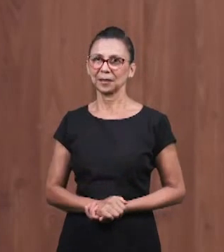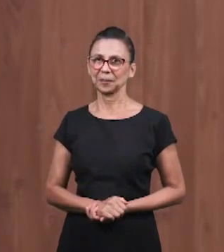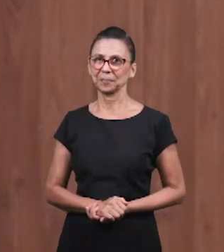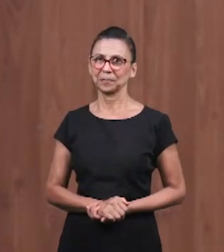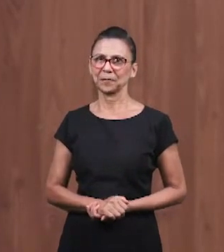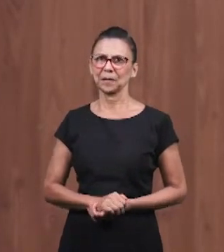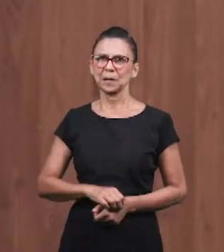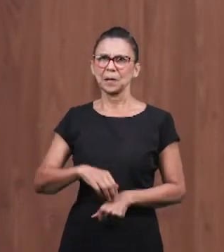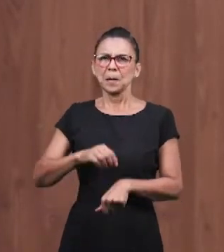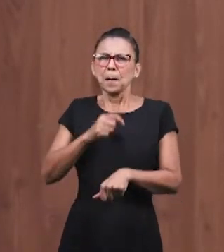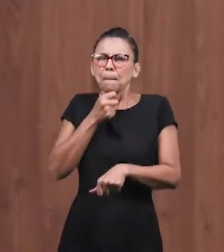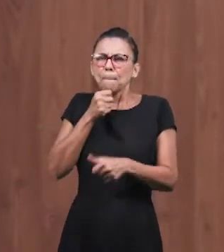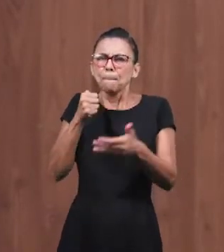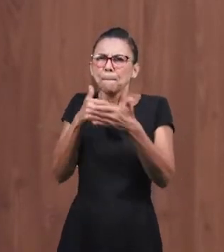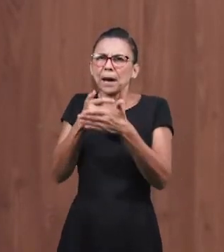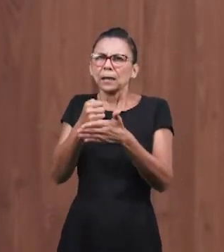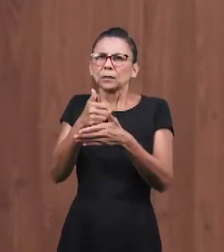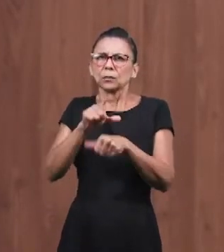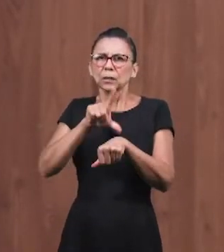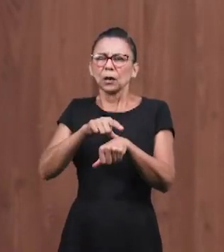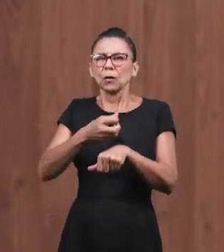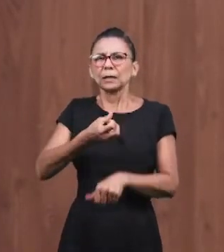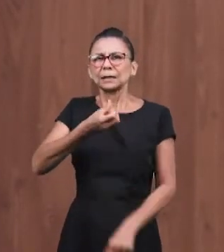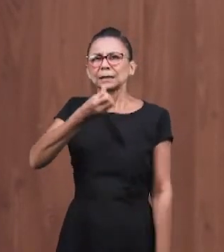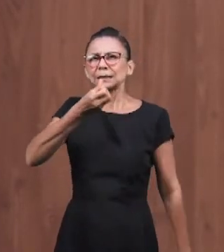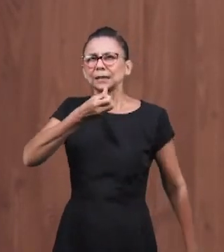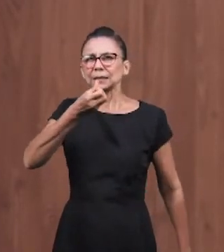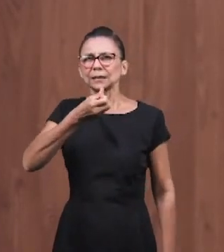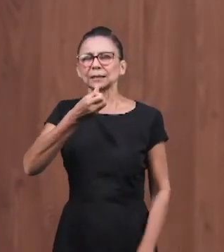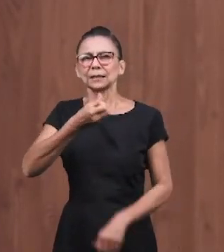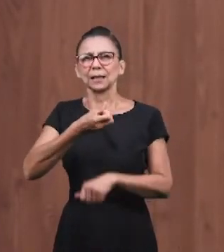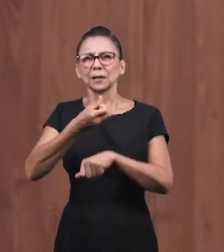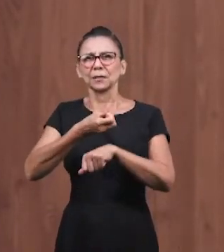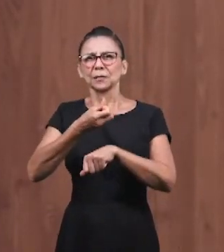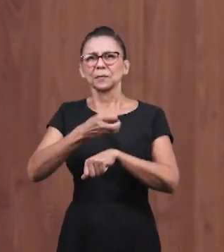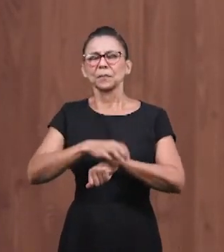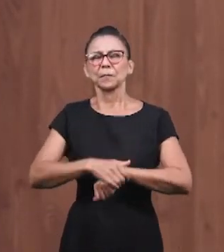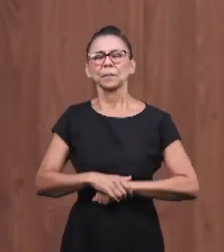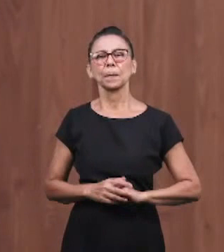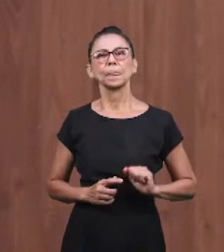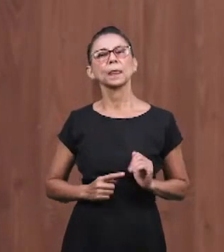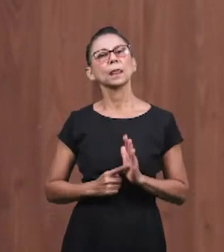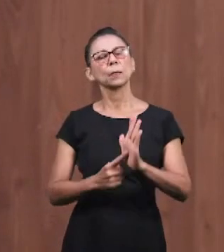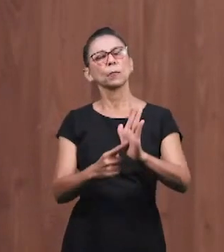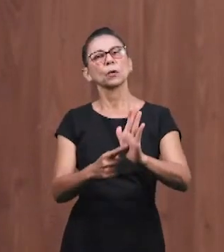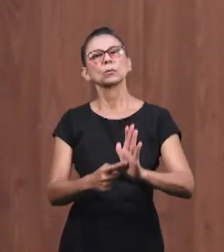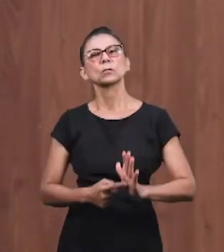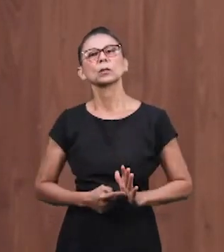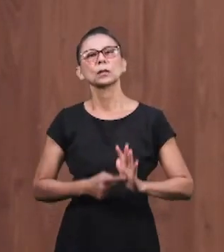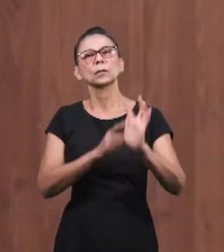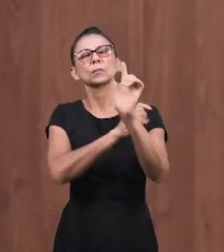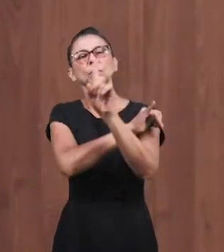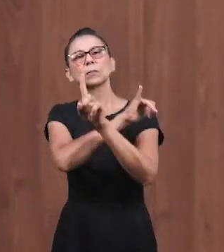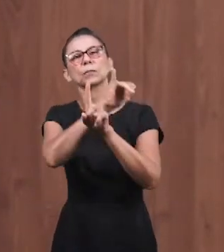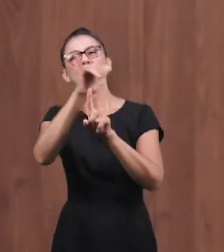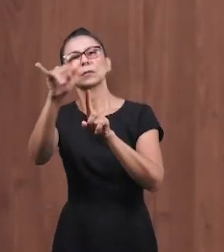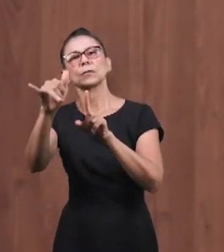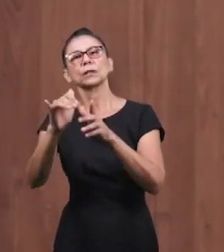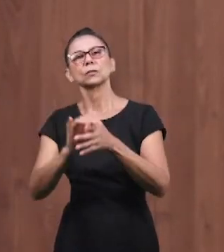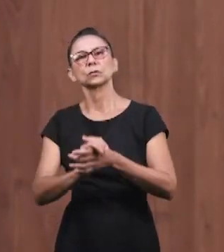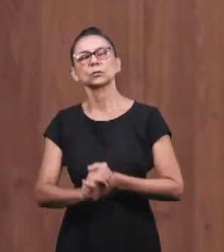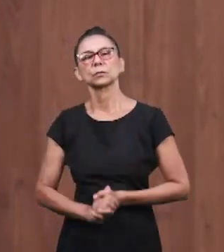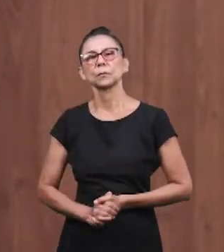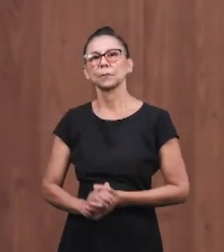hora sexta. Porque ali estava uma palavra muito bem colocada no sentido profético. Era o encontro